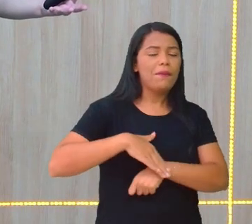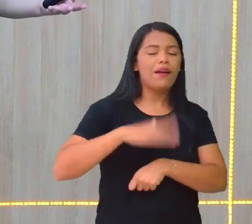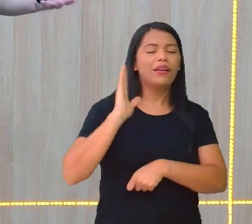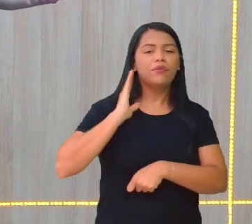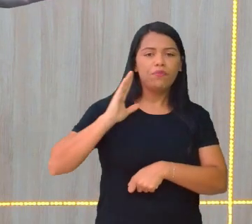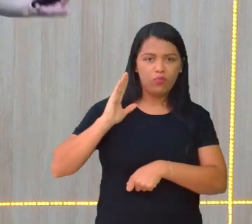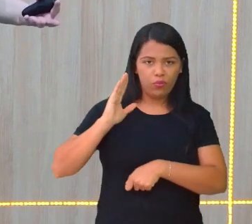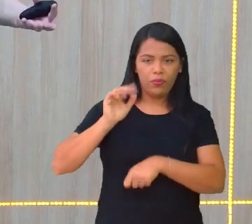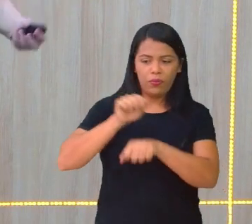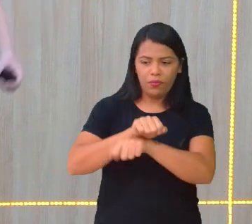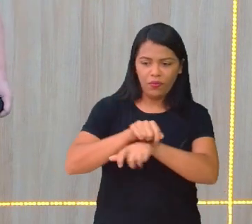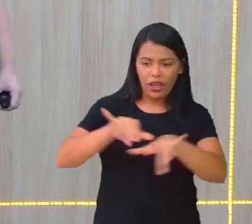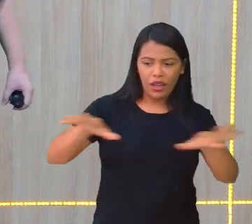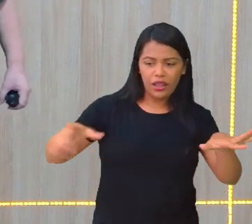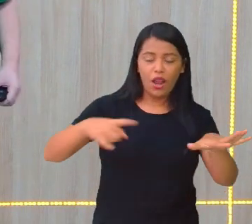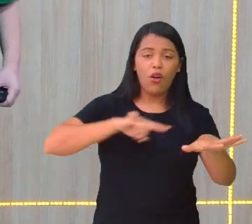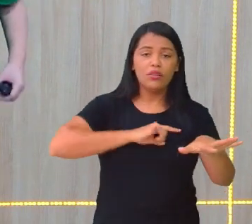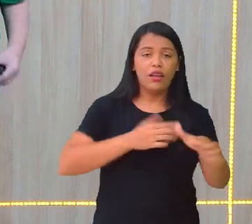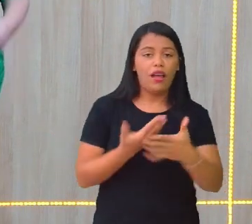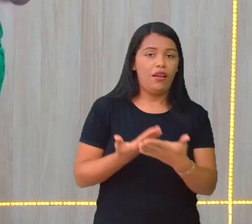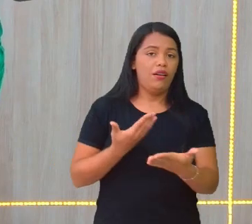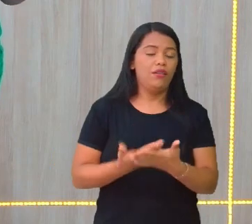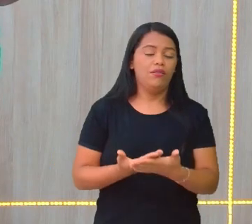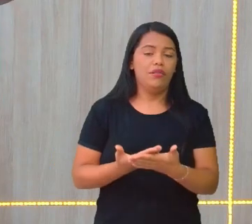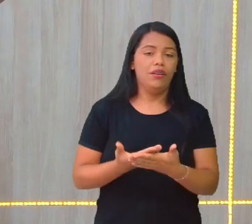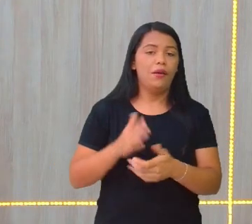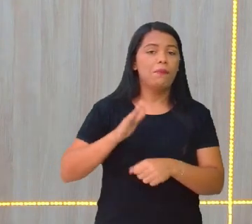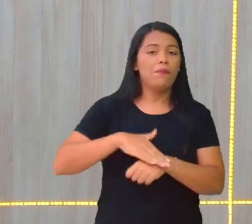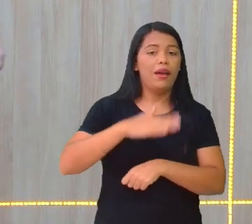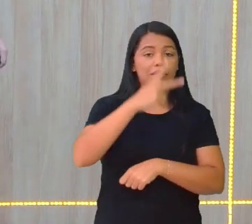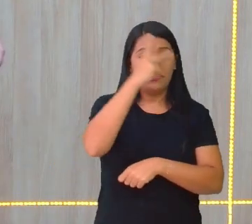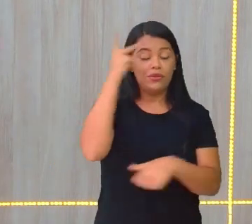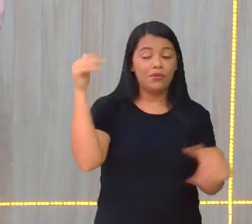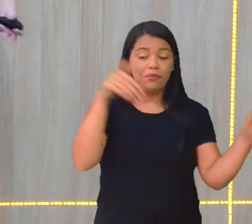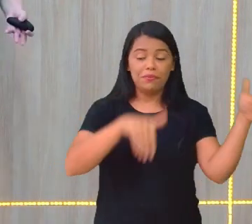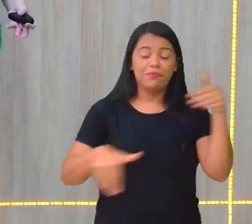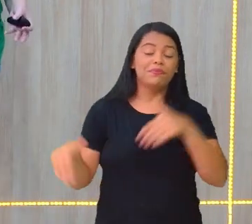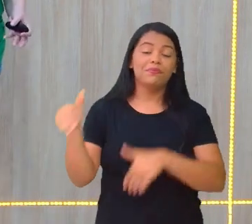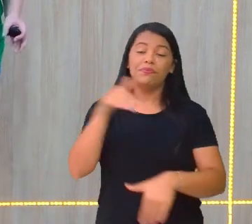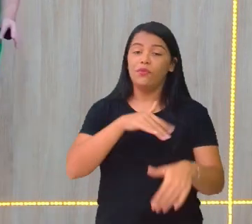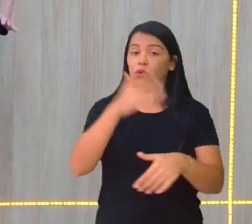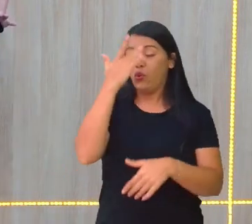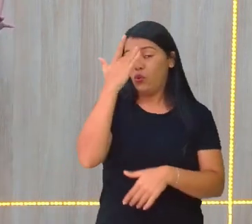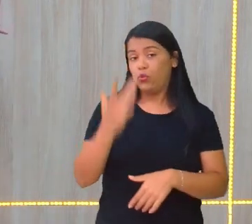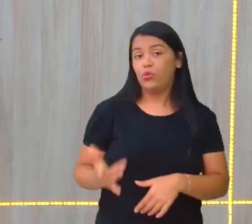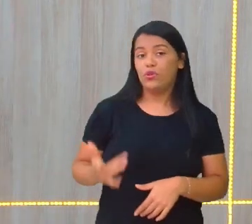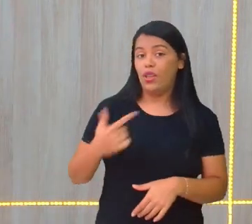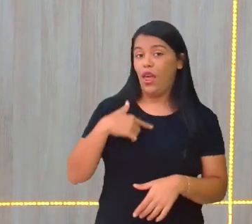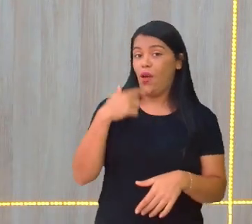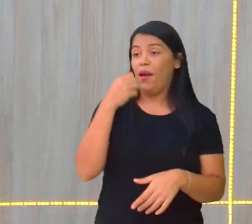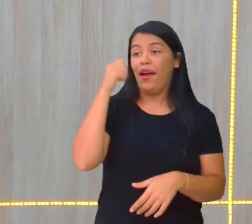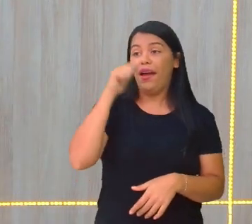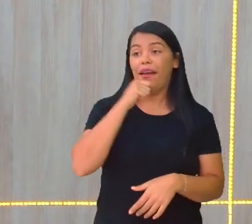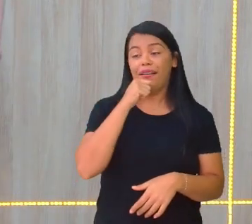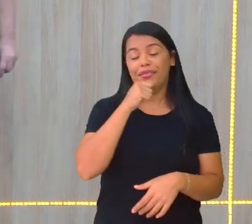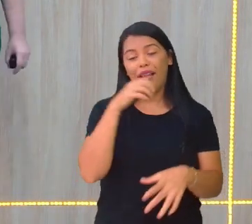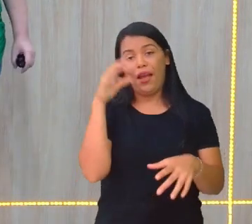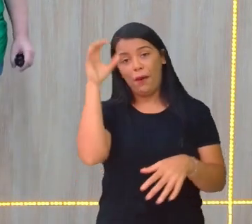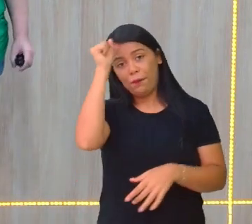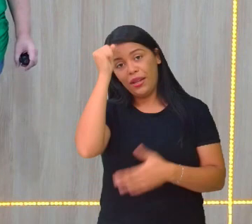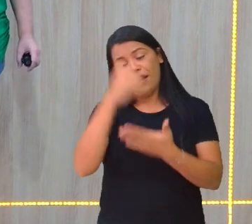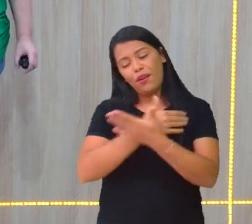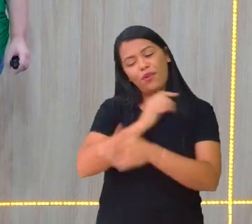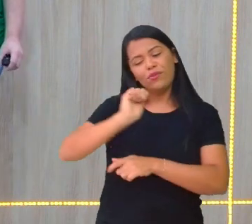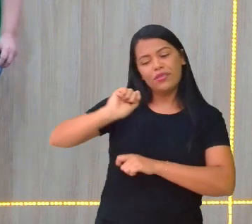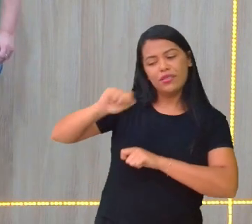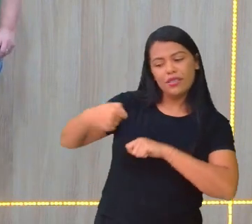maior abrangência da aula. Vê que legal, né? Mais pessoas participando. Eu não sei, estou aprendendo alguns sinais,